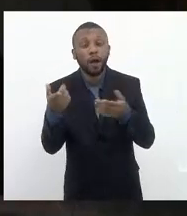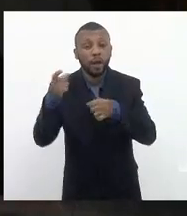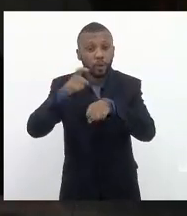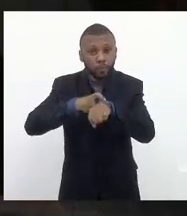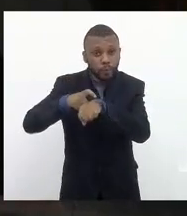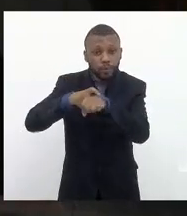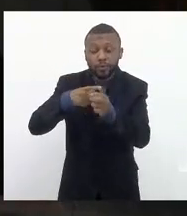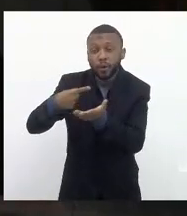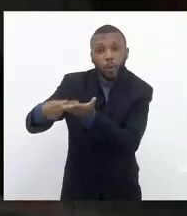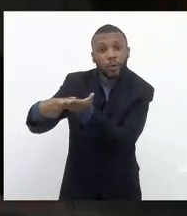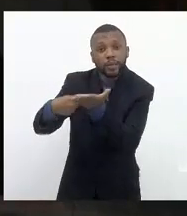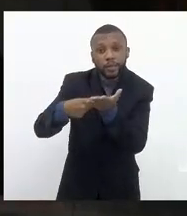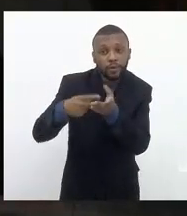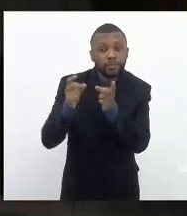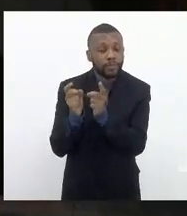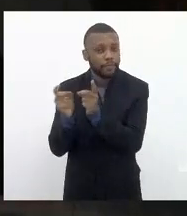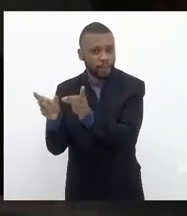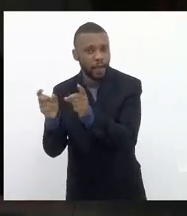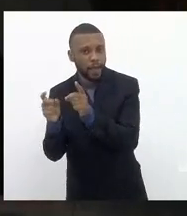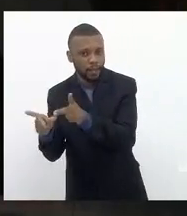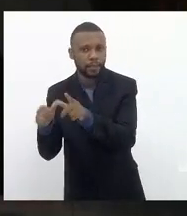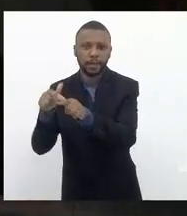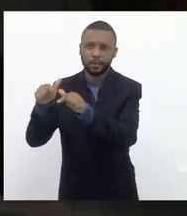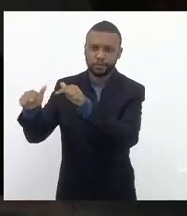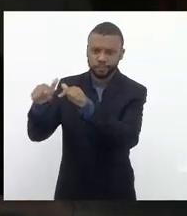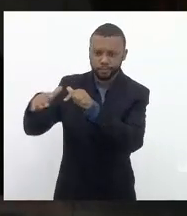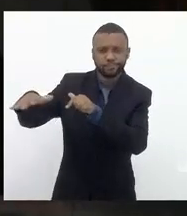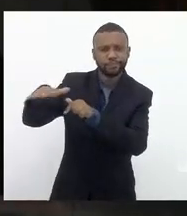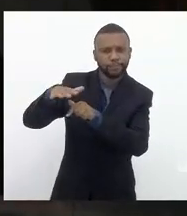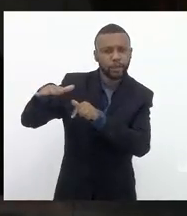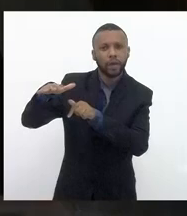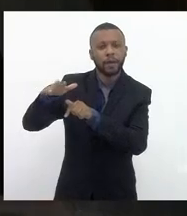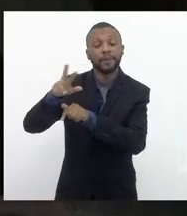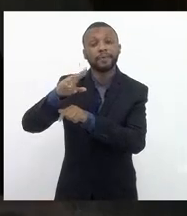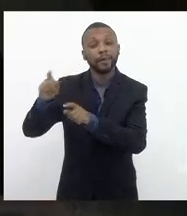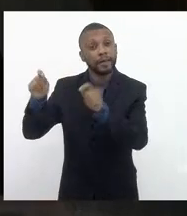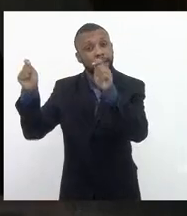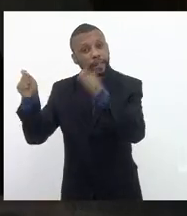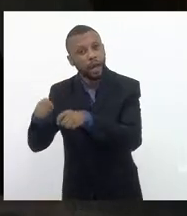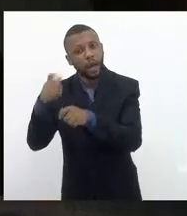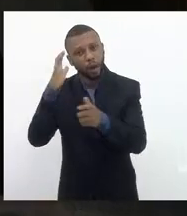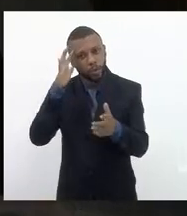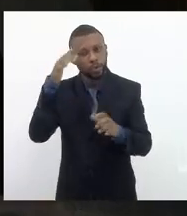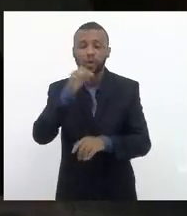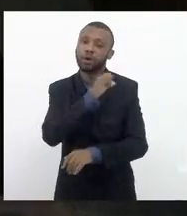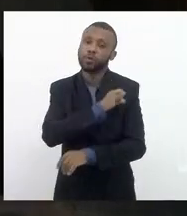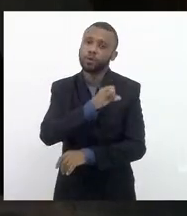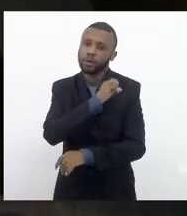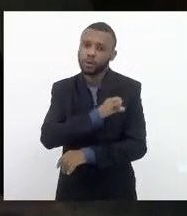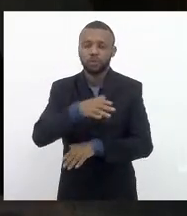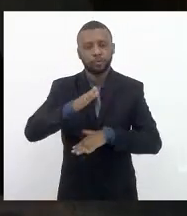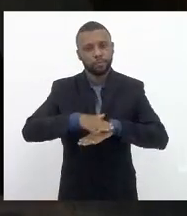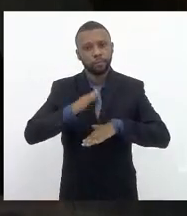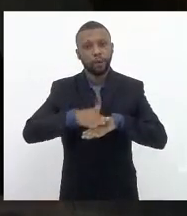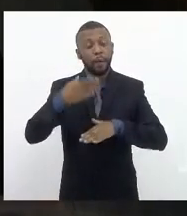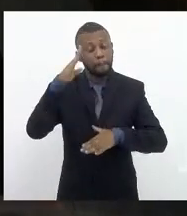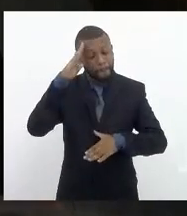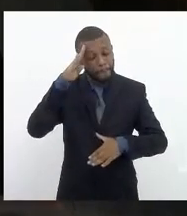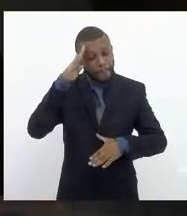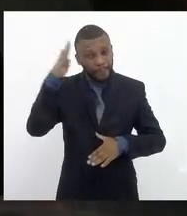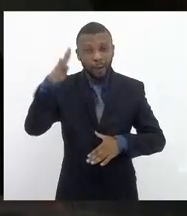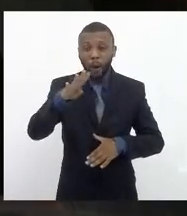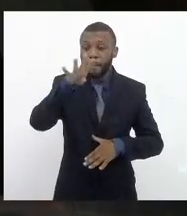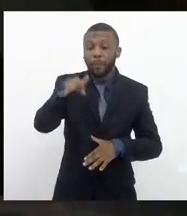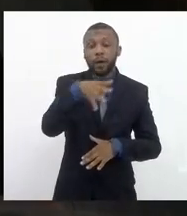22 bilhões de reais para o estado do Rio que dará condições com que o Rio de Janeiro faça o maior programa de infraestrutura da